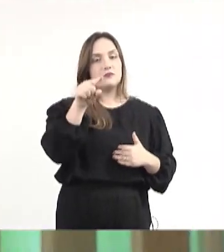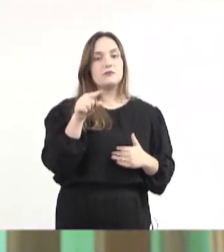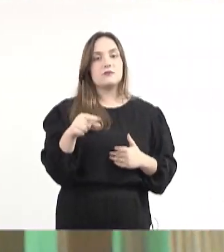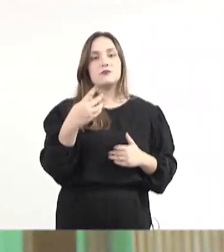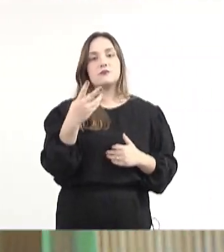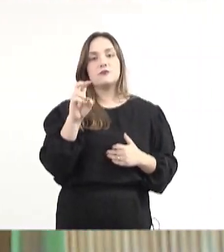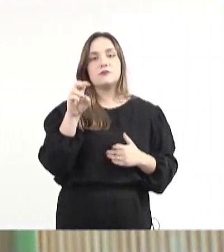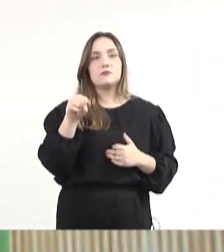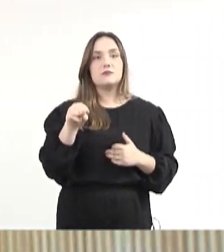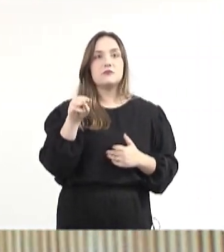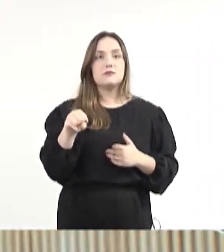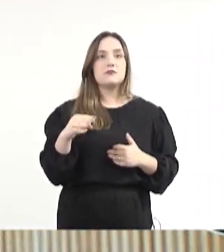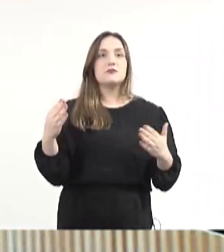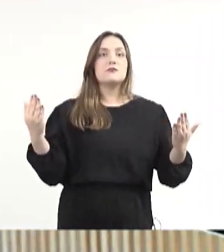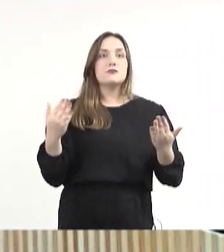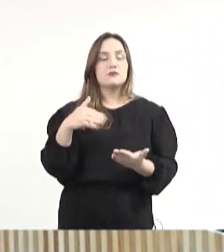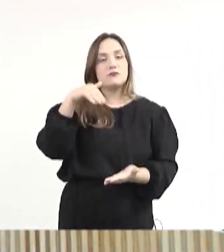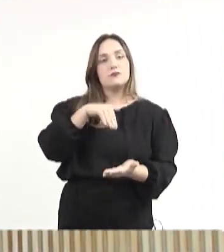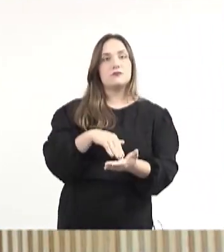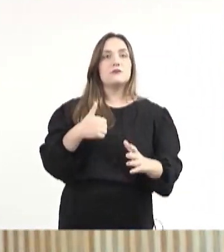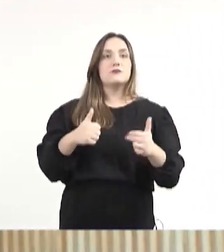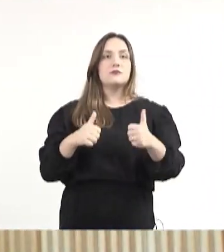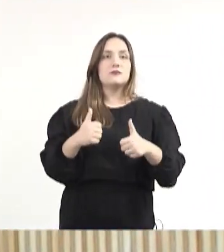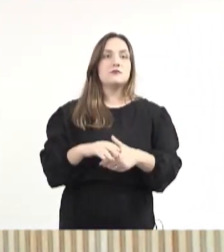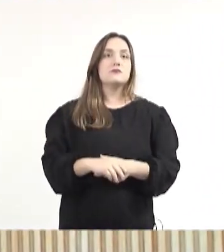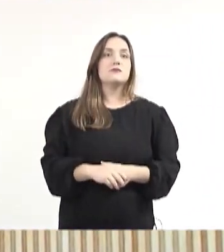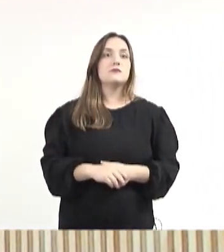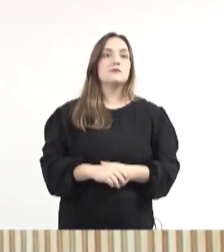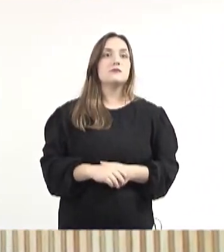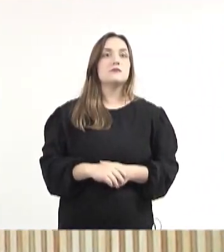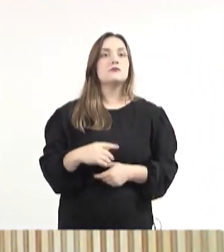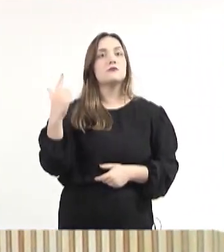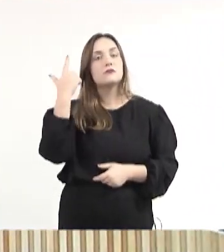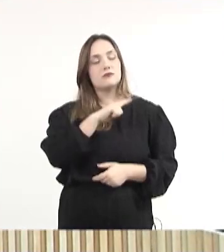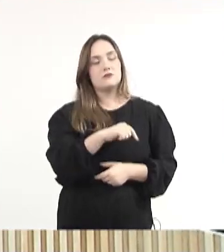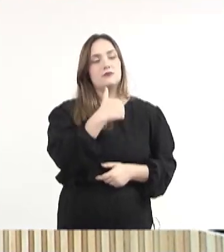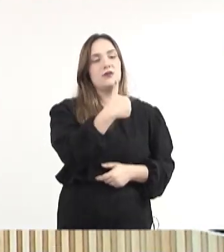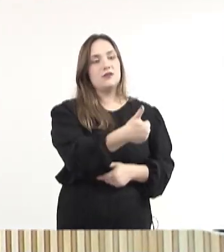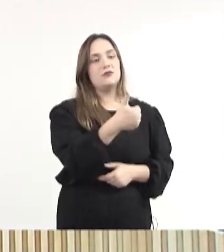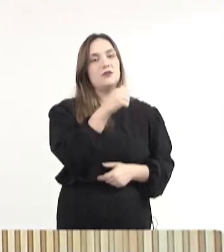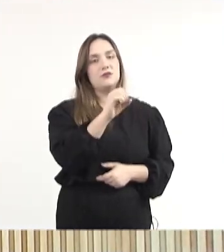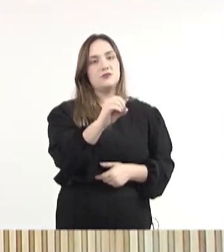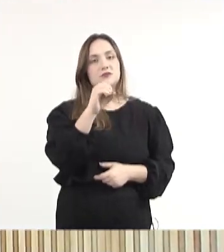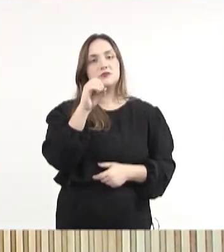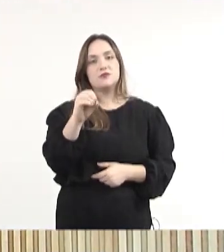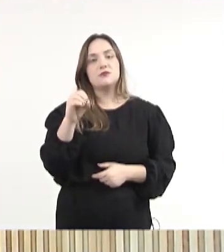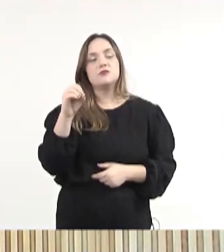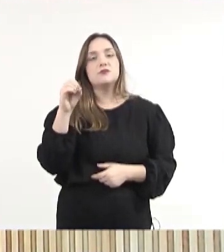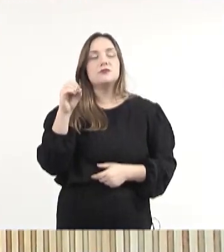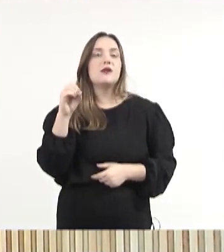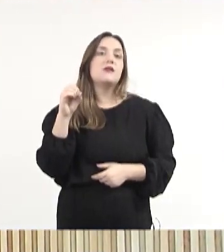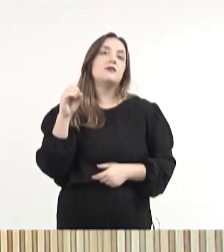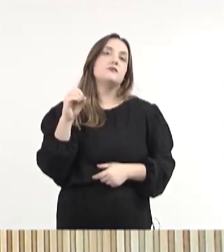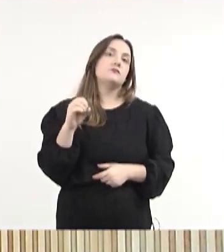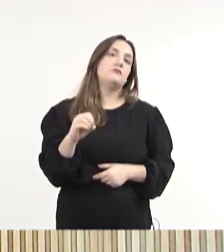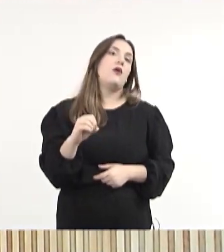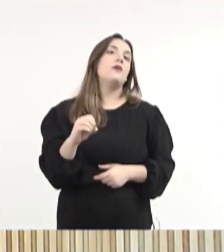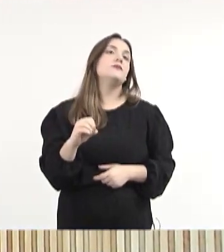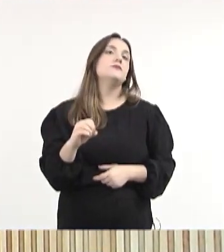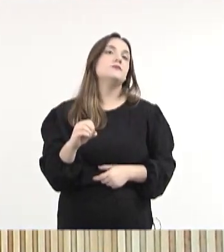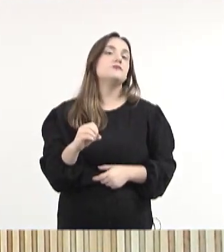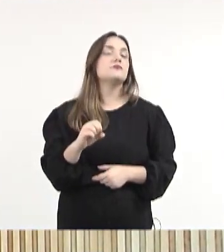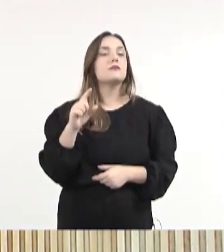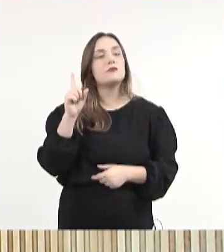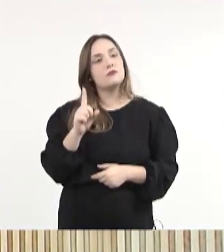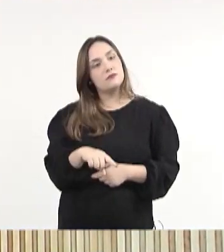11h45 em Mato Grosso do Sul. Hoje o Redação Final completou 100 edições, 100 sessões plenárias também. O presidente Gerson Claro lembrou logo